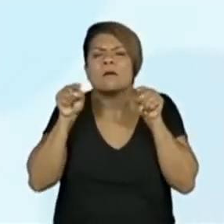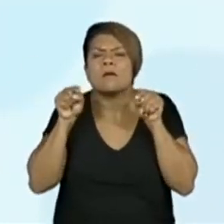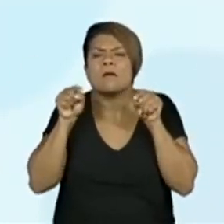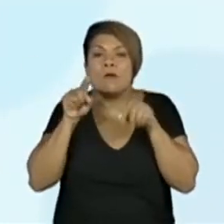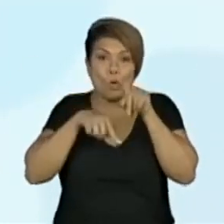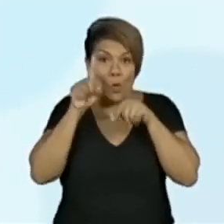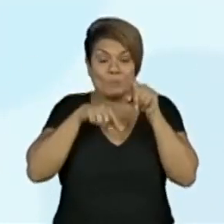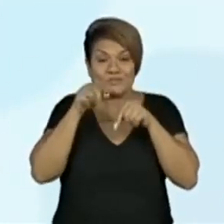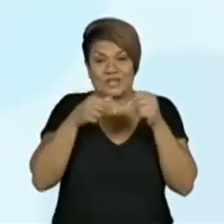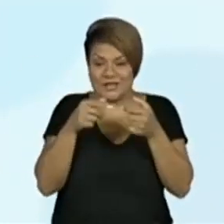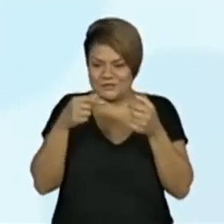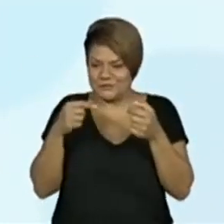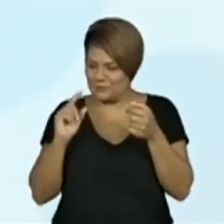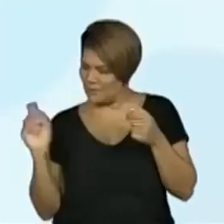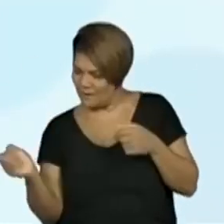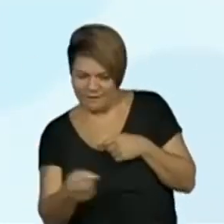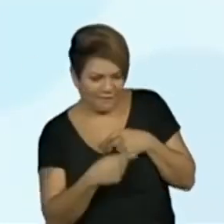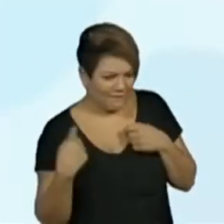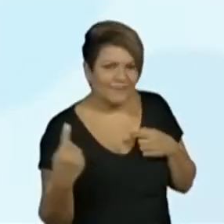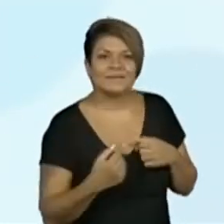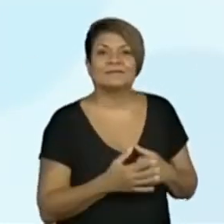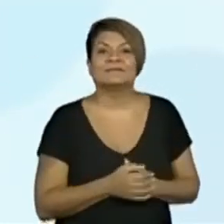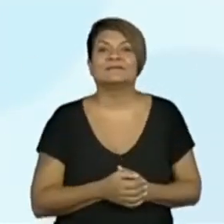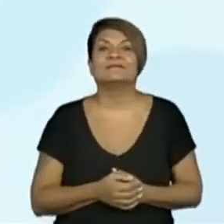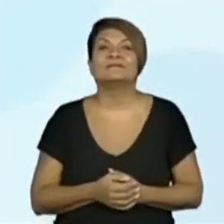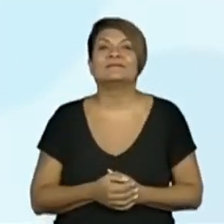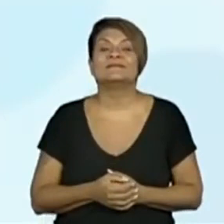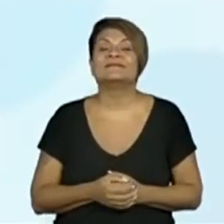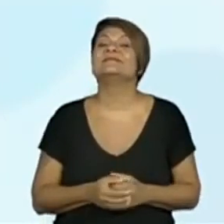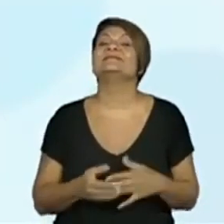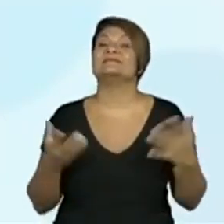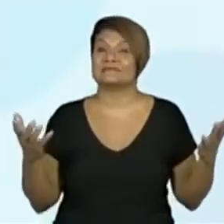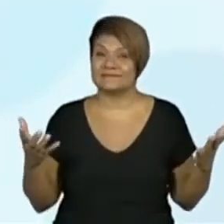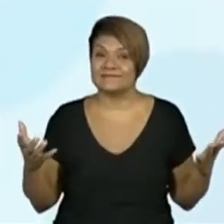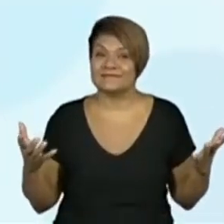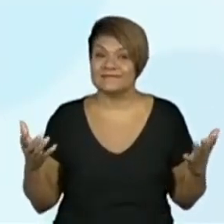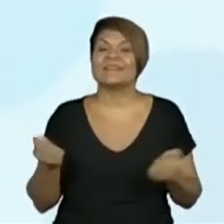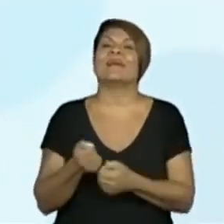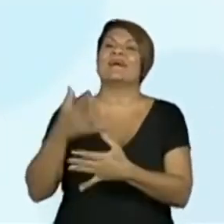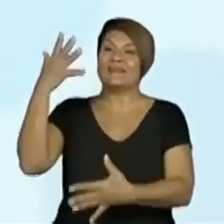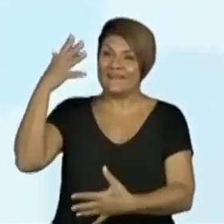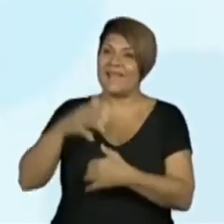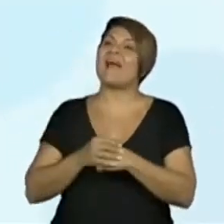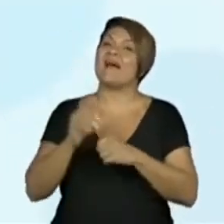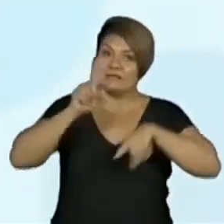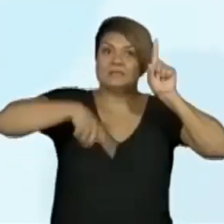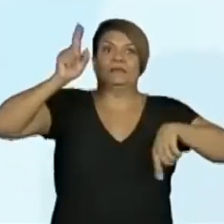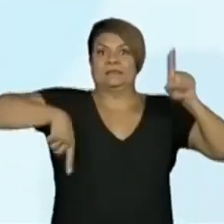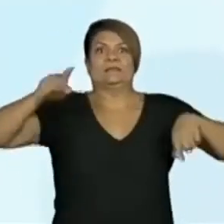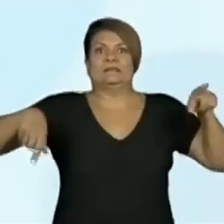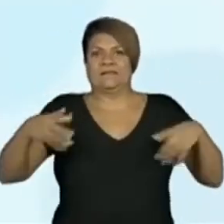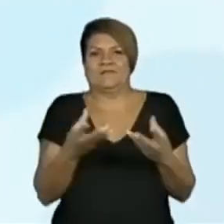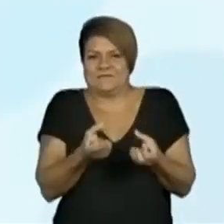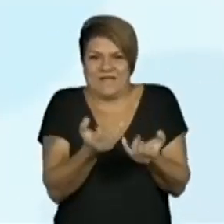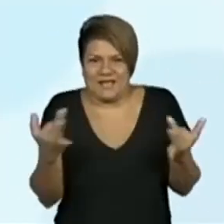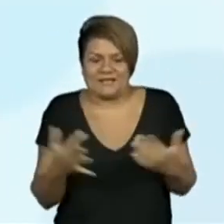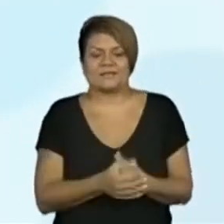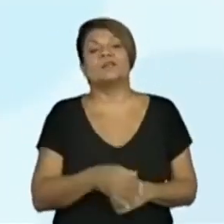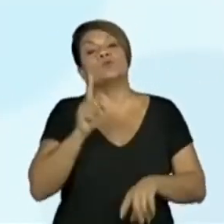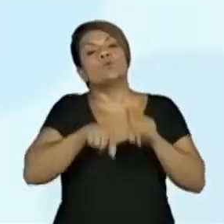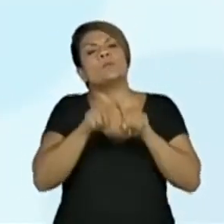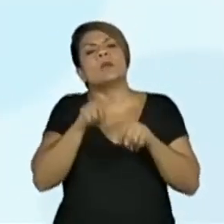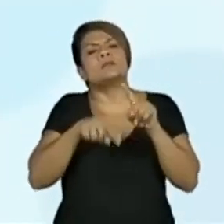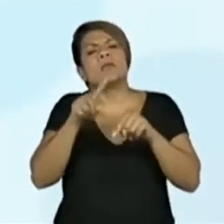redor E aí criança vai se tornar uma grande pesquisa e os materiais que eles são